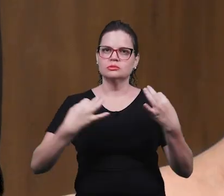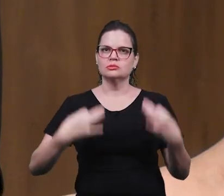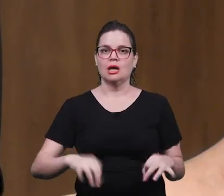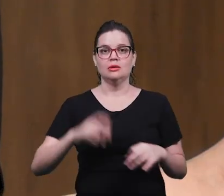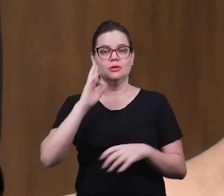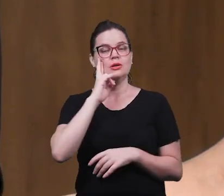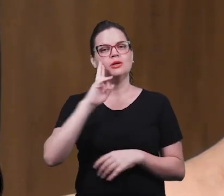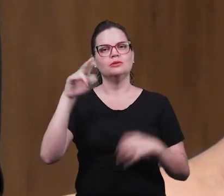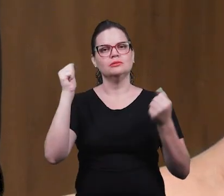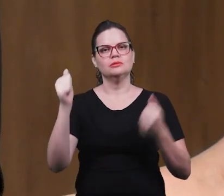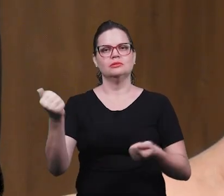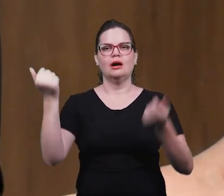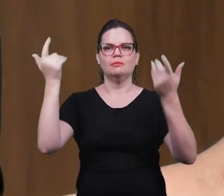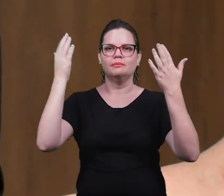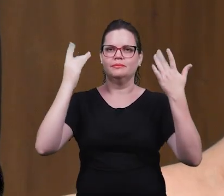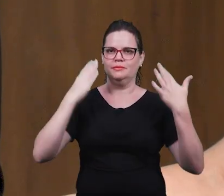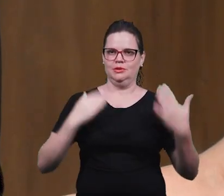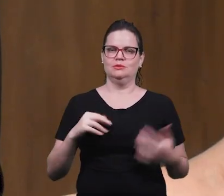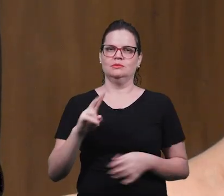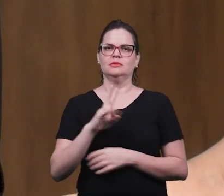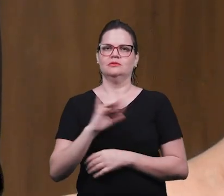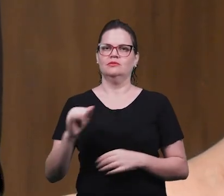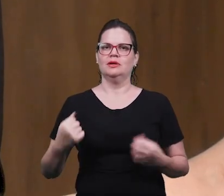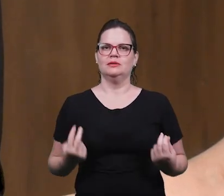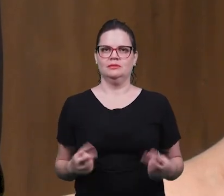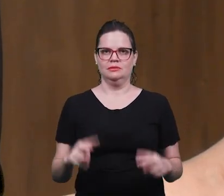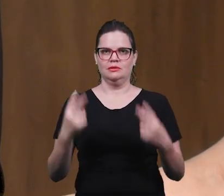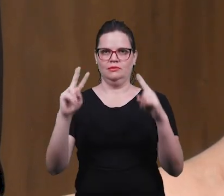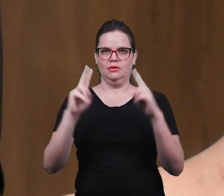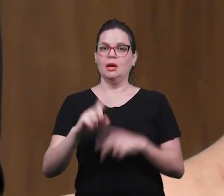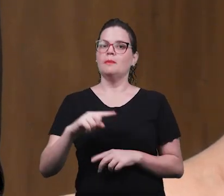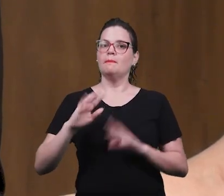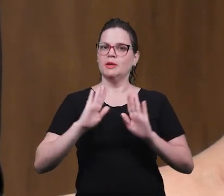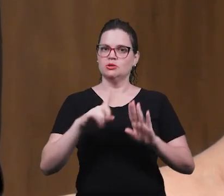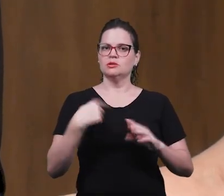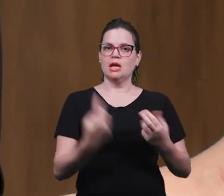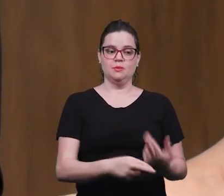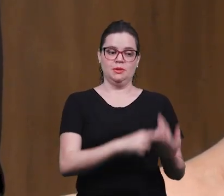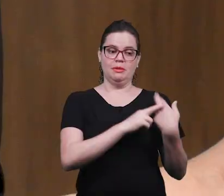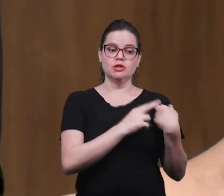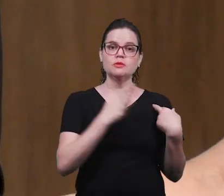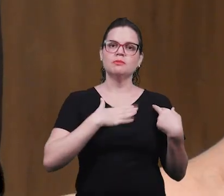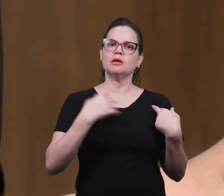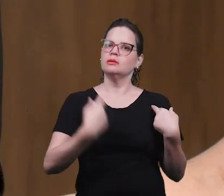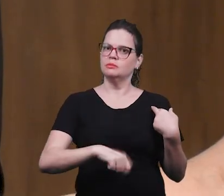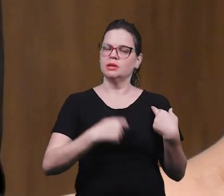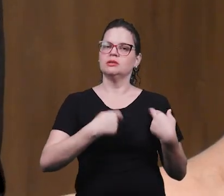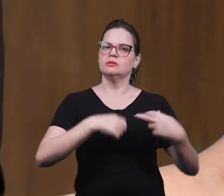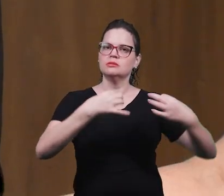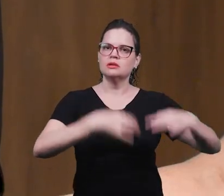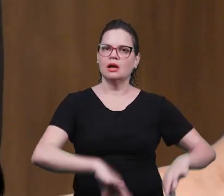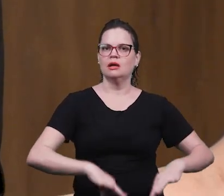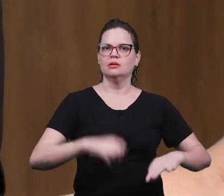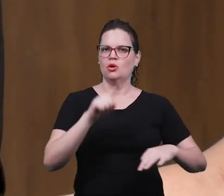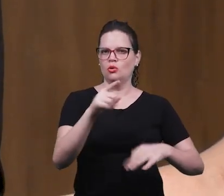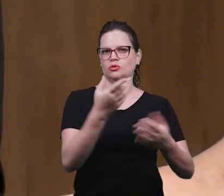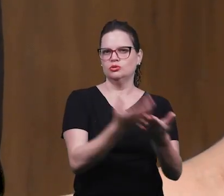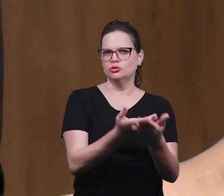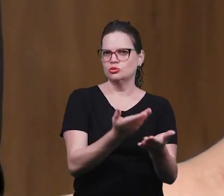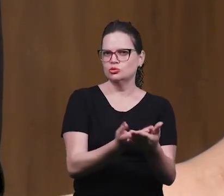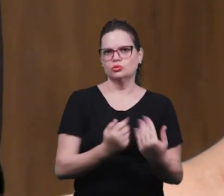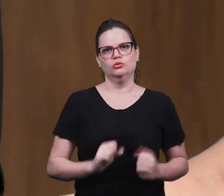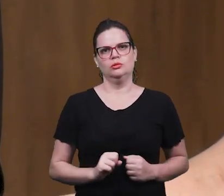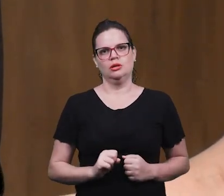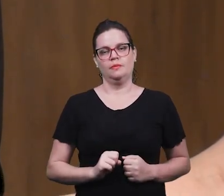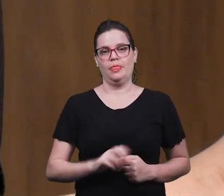E o Senhor é que vai dar a vitória. Glória a Deus. O Senhor vai dar a vitória. A gente tem que fazer a nossa parte. Então, você estuda.